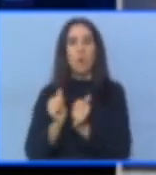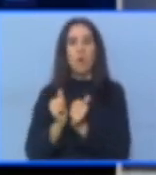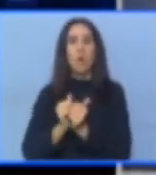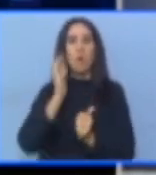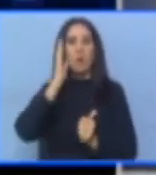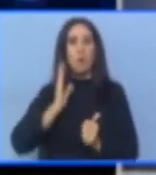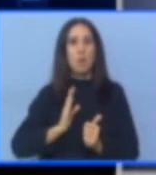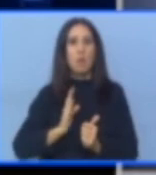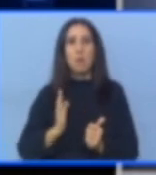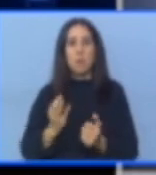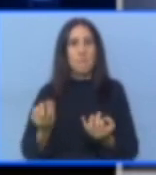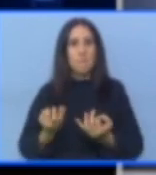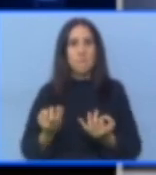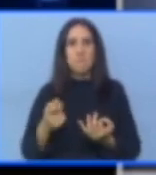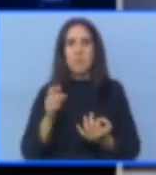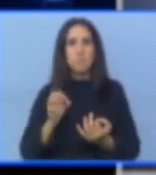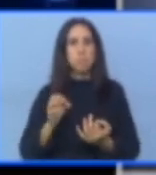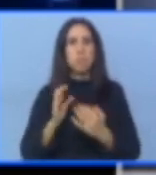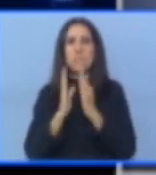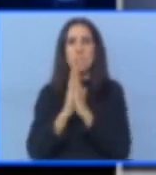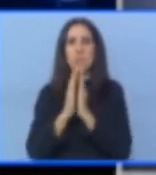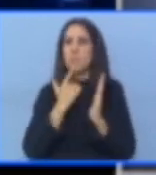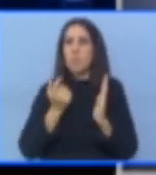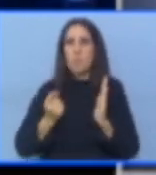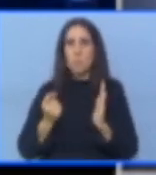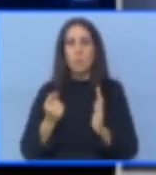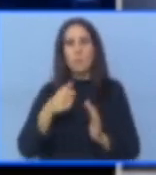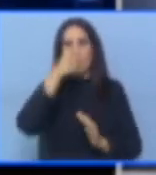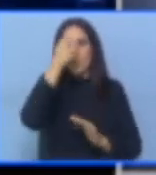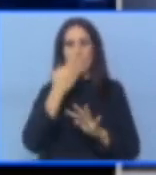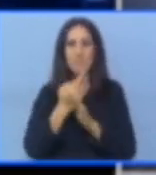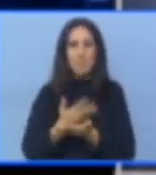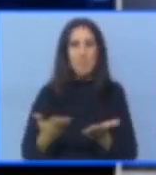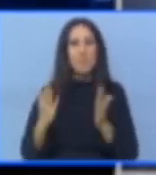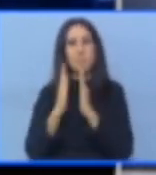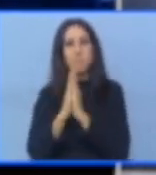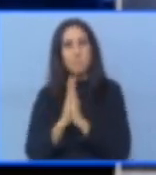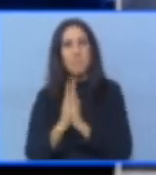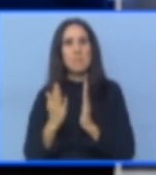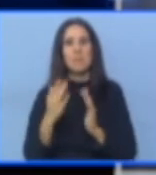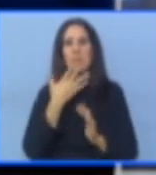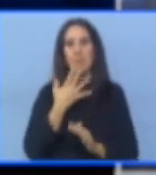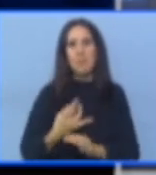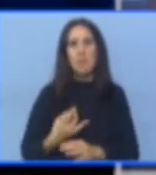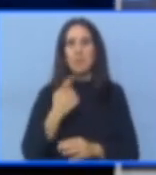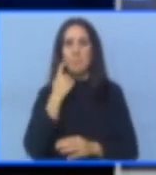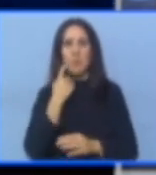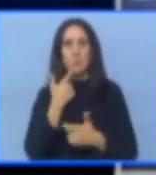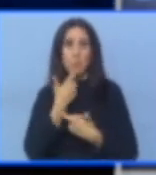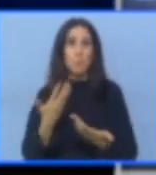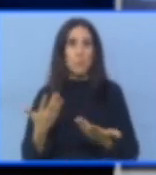destacada, obviamente não poderia haver uma dimensão religiosa da celebração do domingo, da missa, do contexto do Natal, da Páscoa, tudo